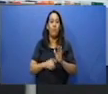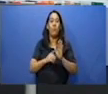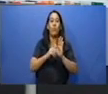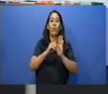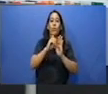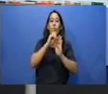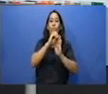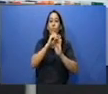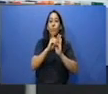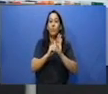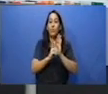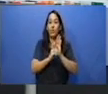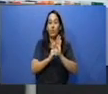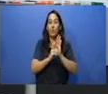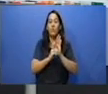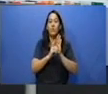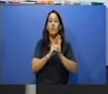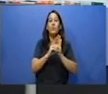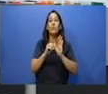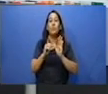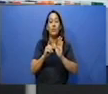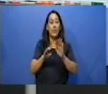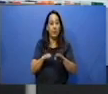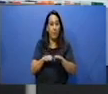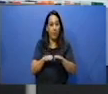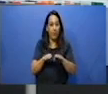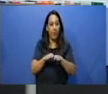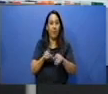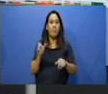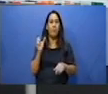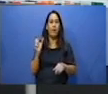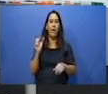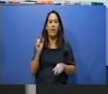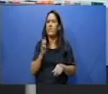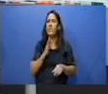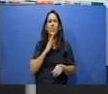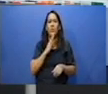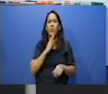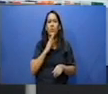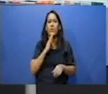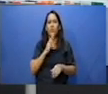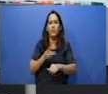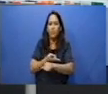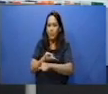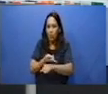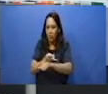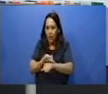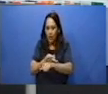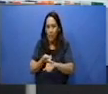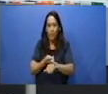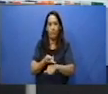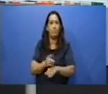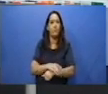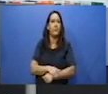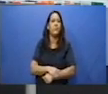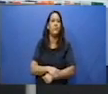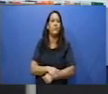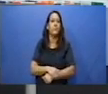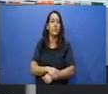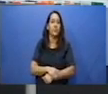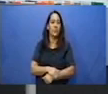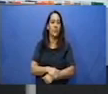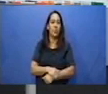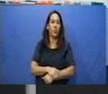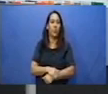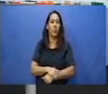as palavras que talvez não seja do nosso vocabulário comum lá do texto. Página... antes